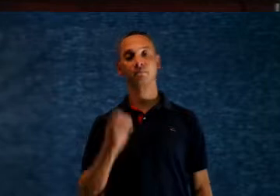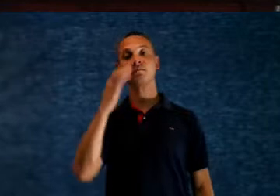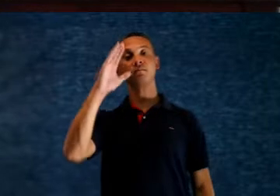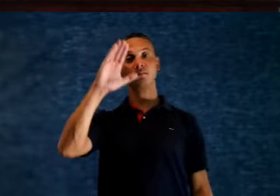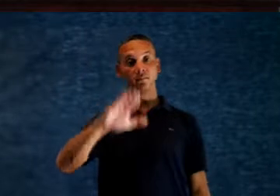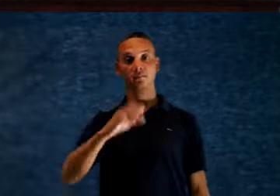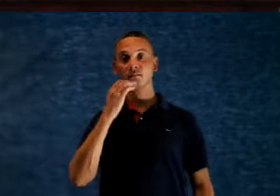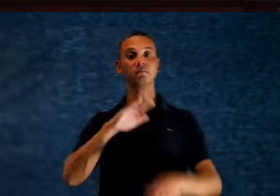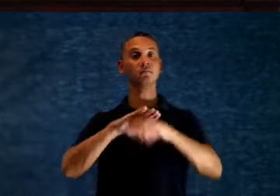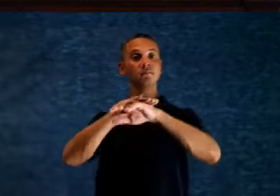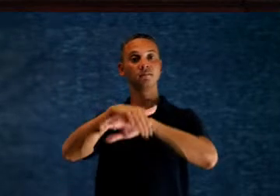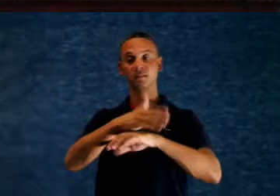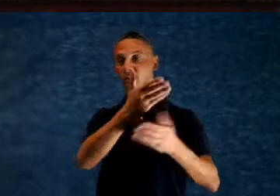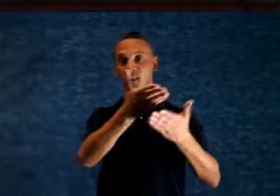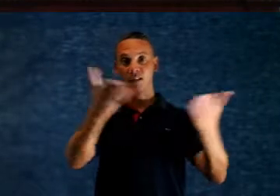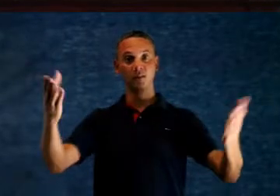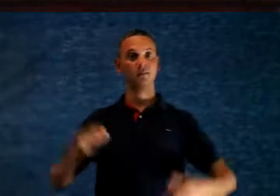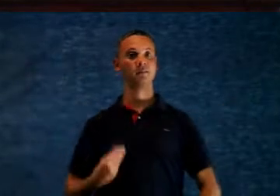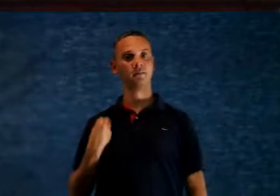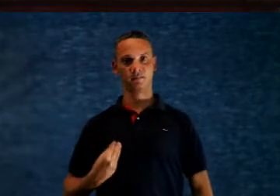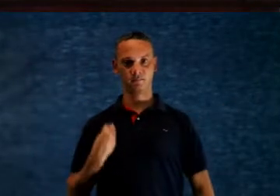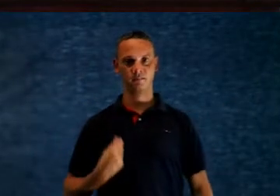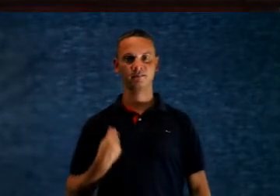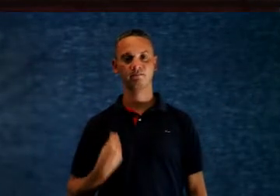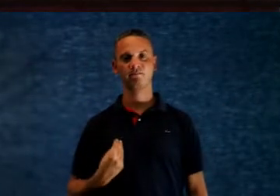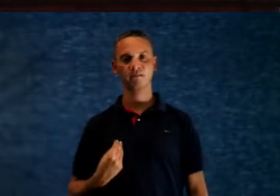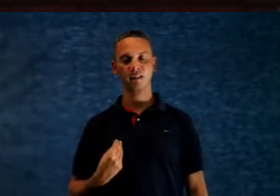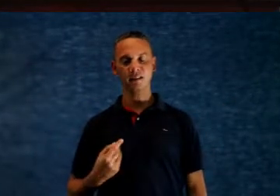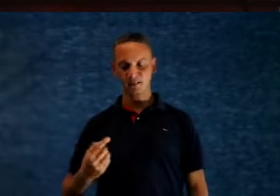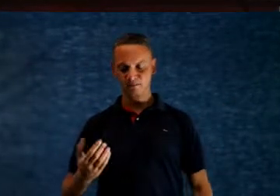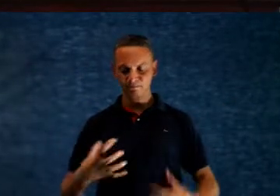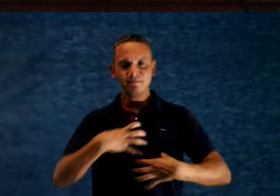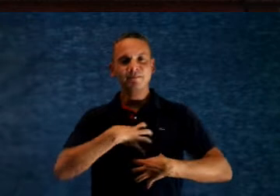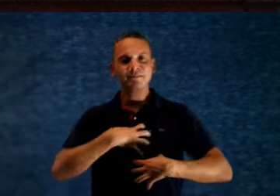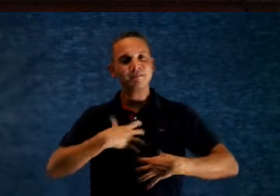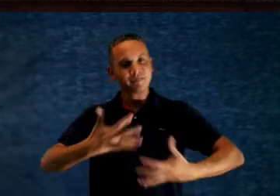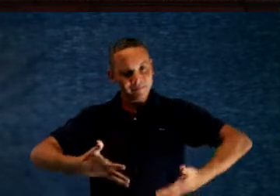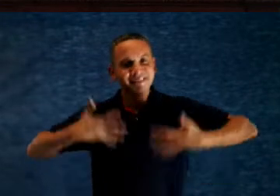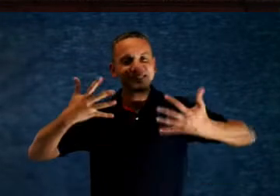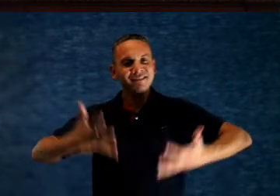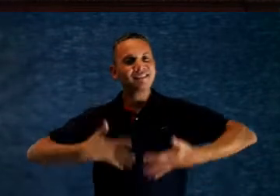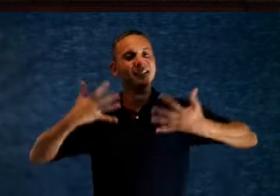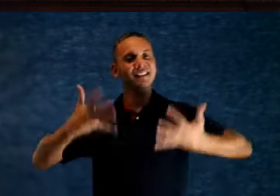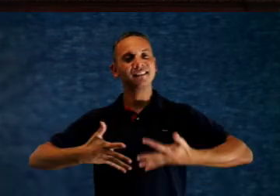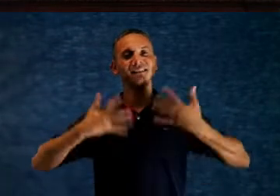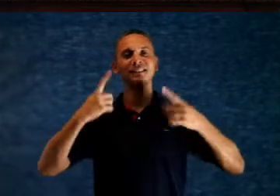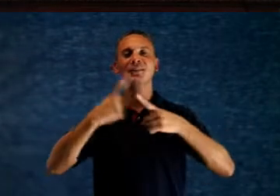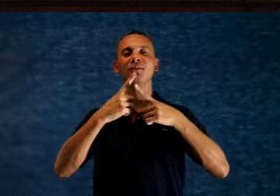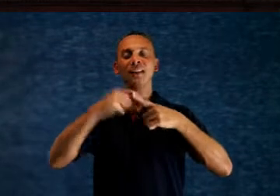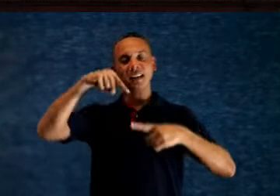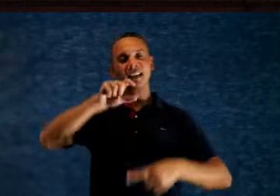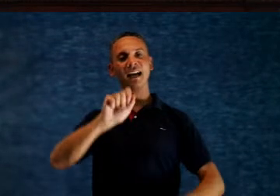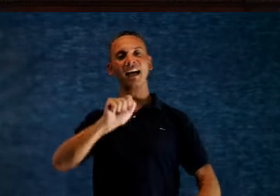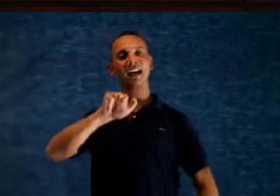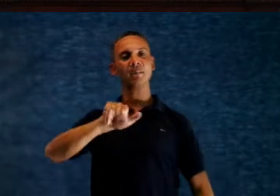Boa tarde a todos, boa tarde, boa noite a todos. É com imensa honra e com imensa alegria que a